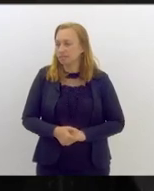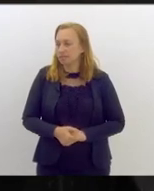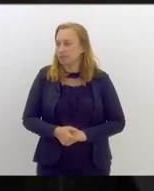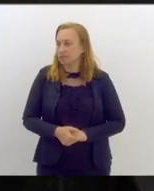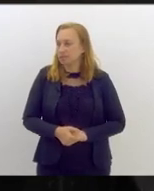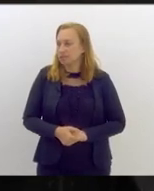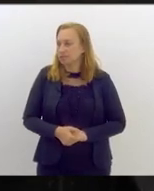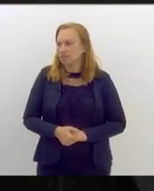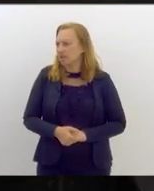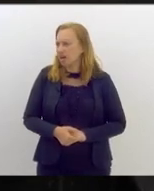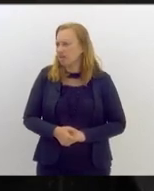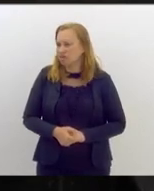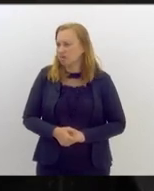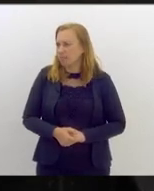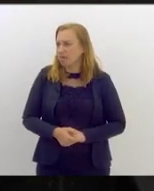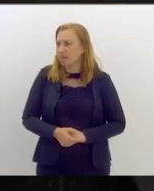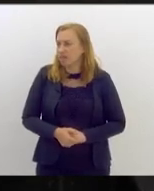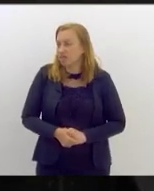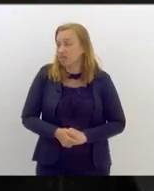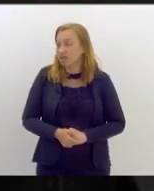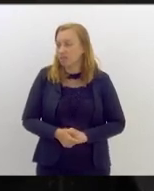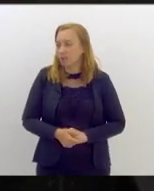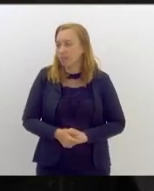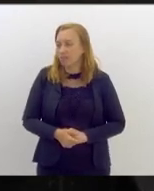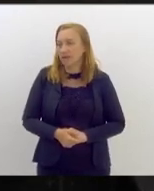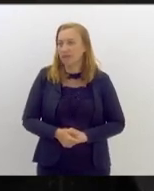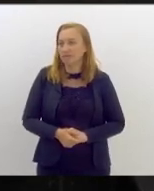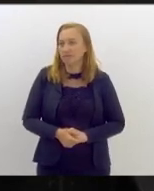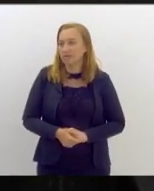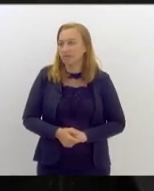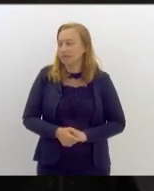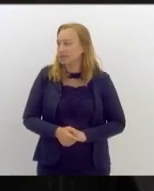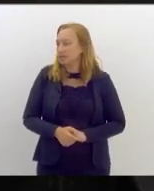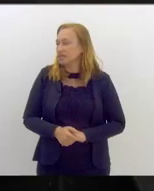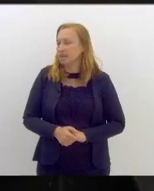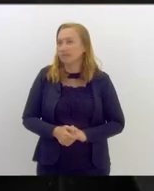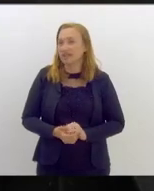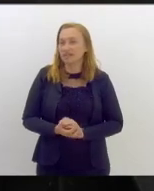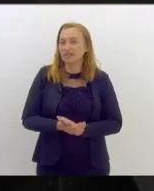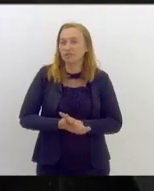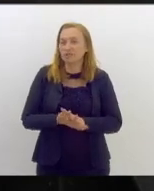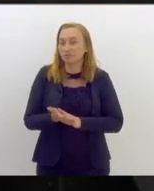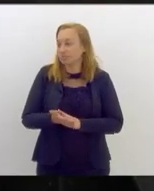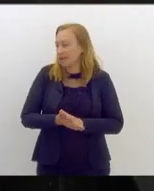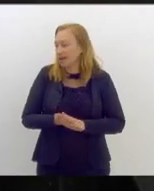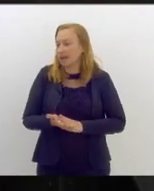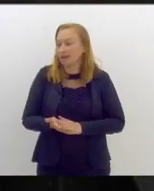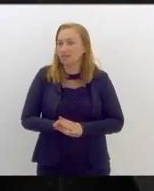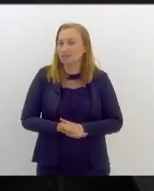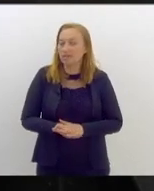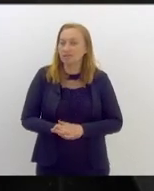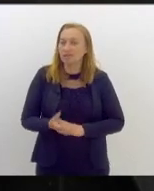13,05%, em fevereiro deste ano então ele pode dar em fevereiro do ano que vem